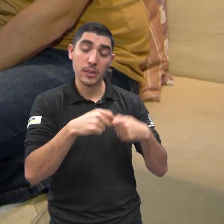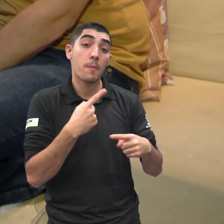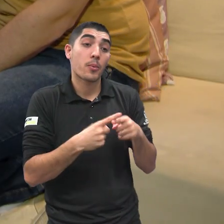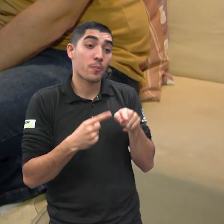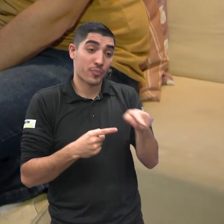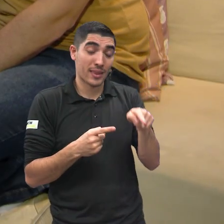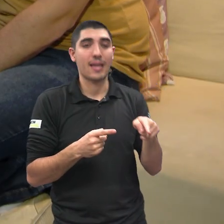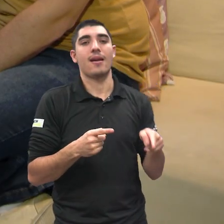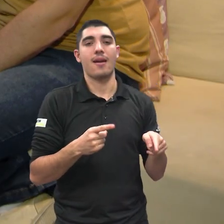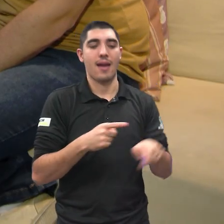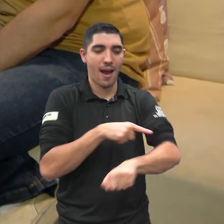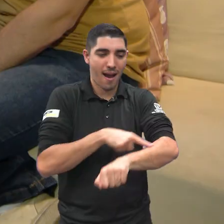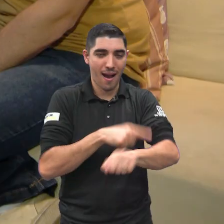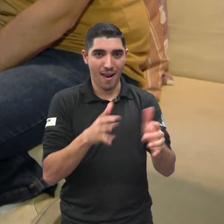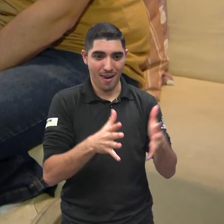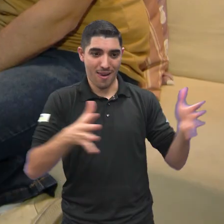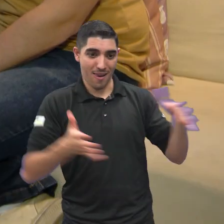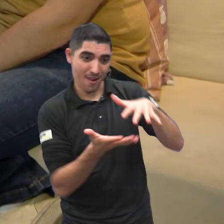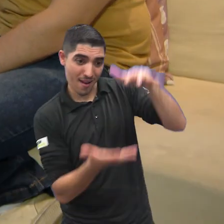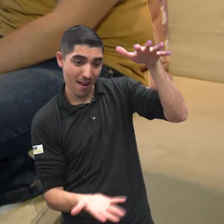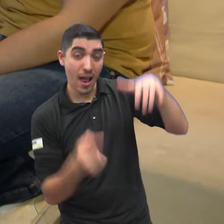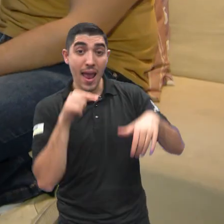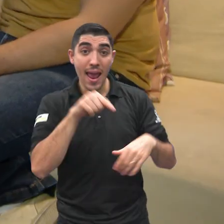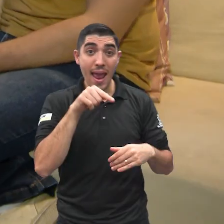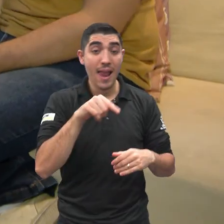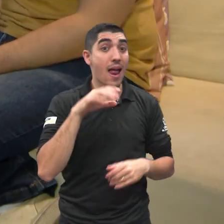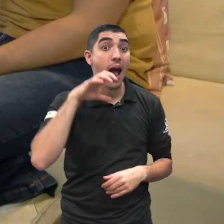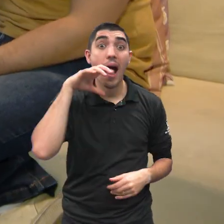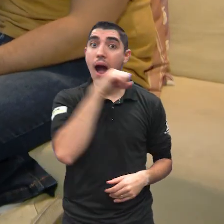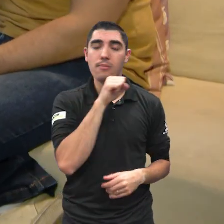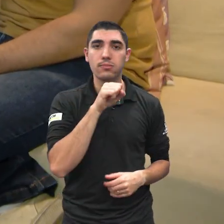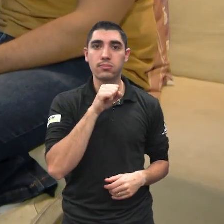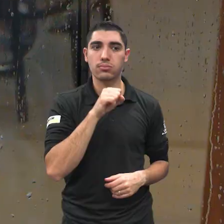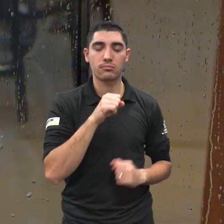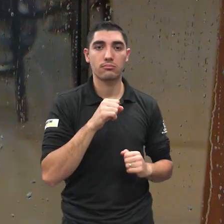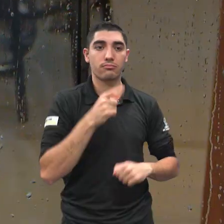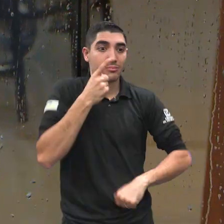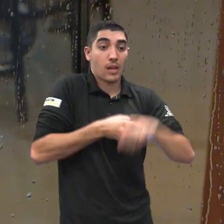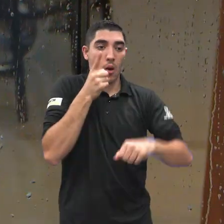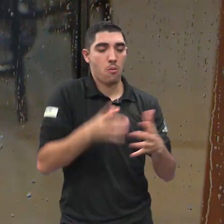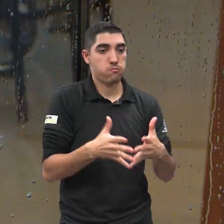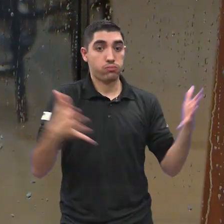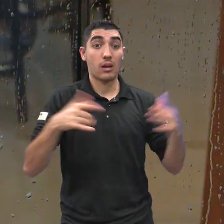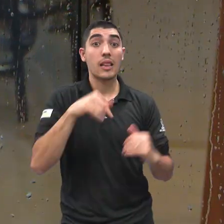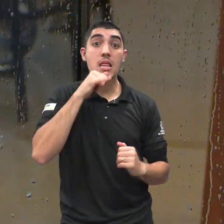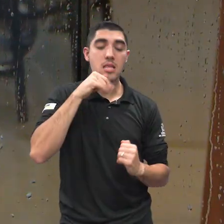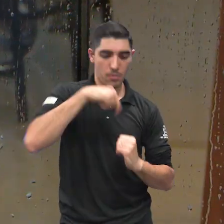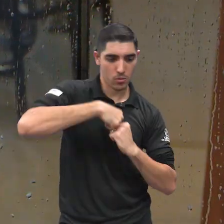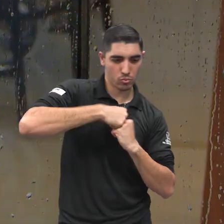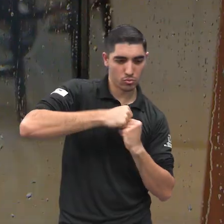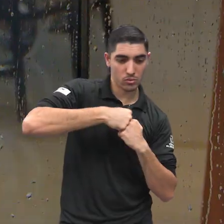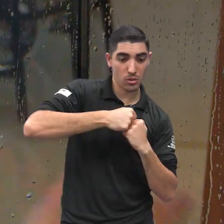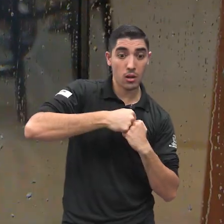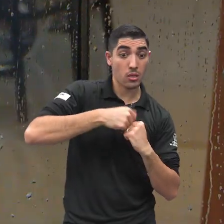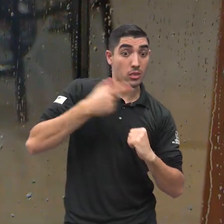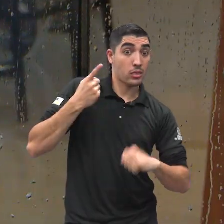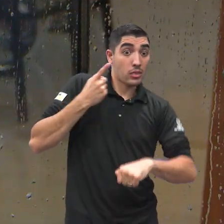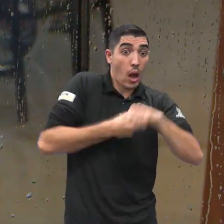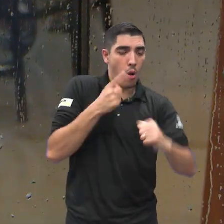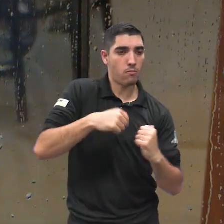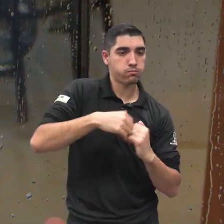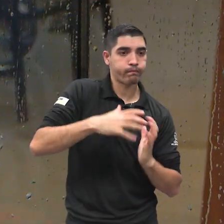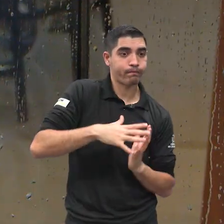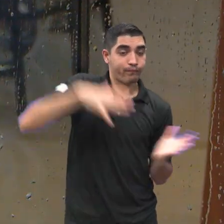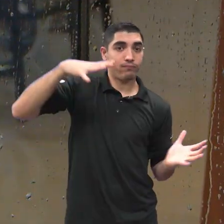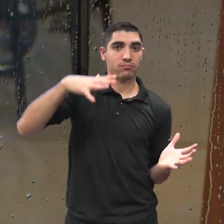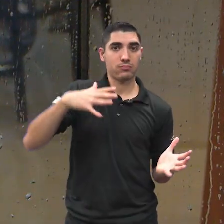raças grandes, elas têm proporcionalmente um crescimento muito mais rápido em relação ao que as articulações suportam do que outras raças